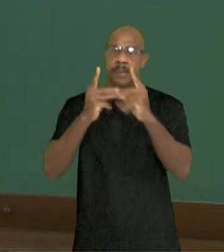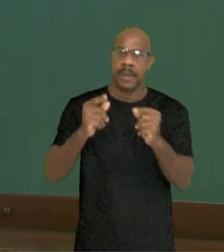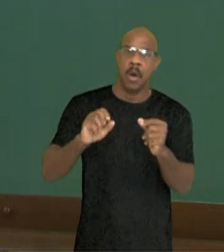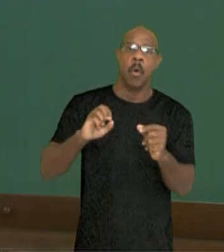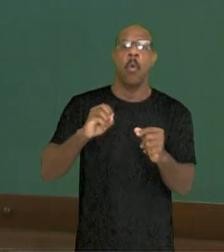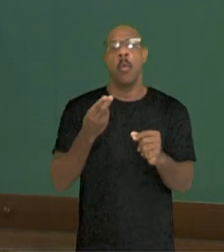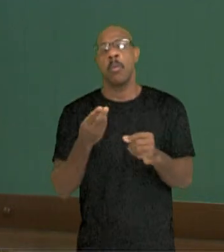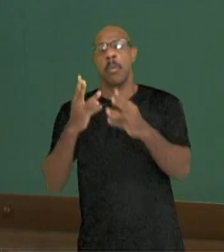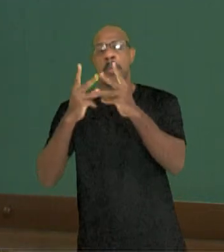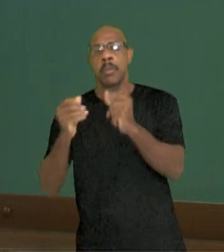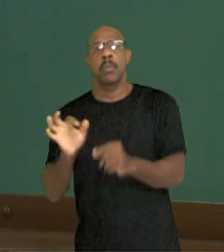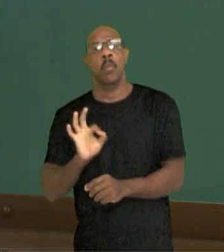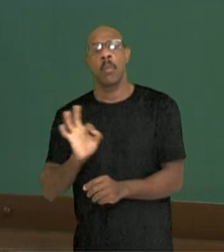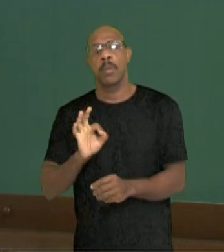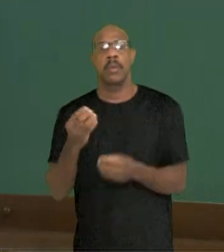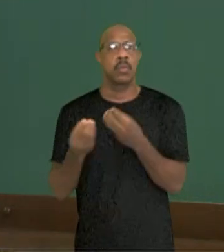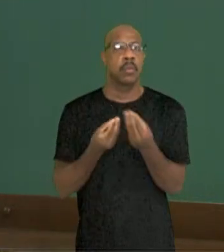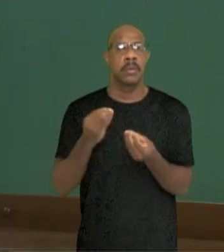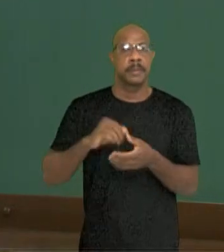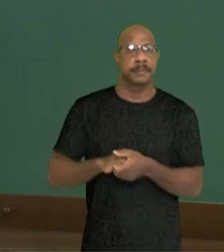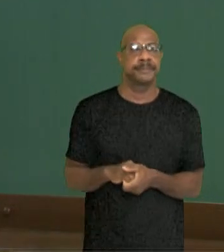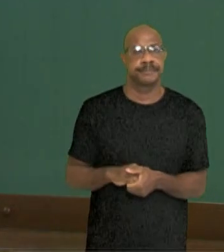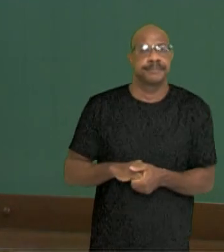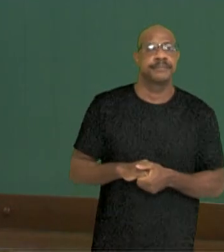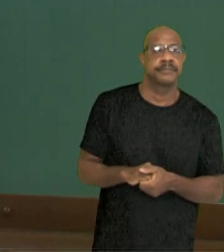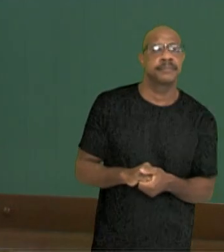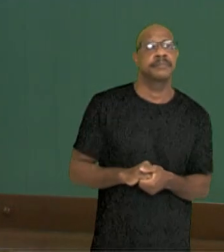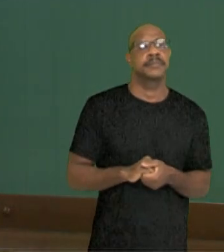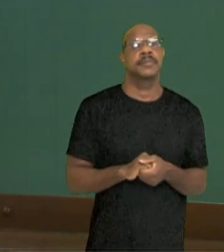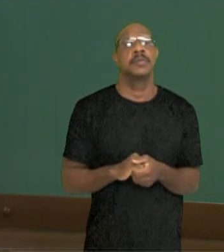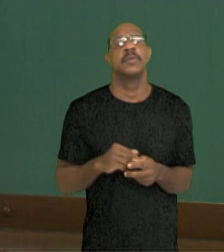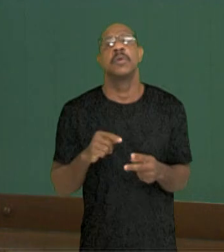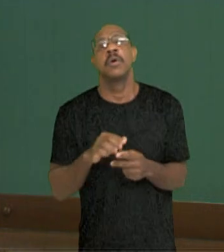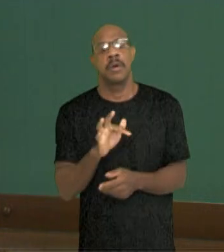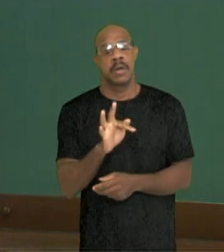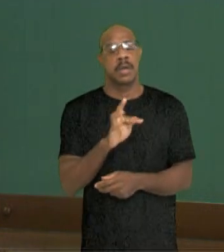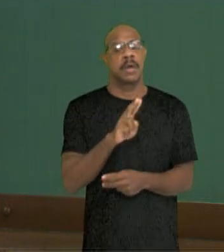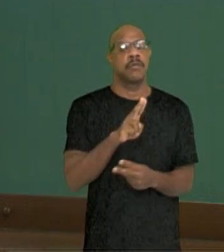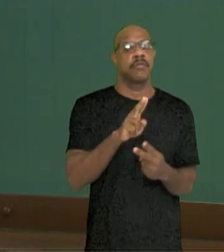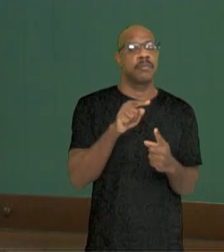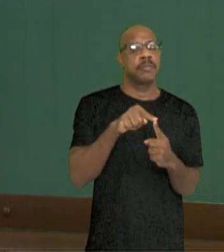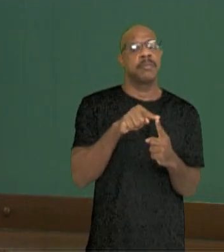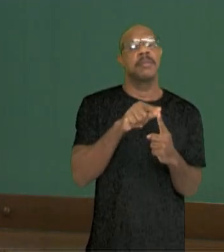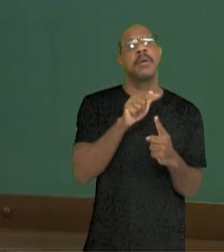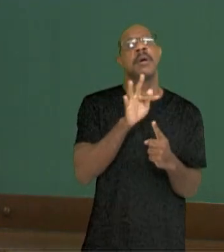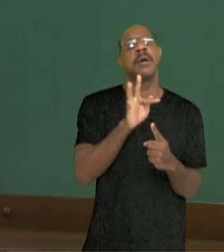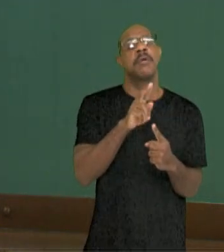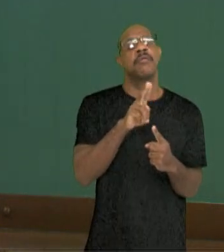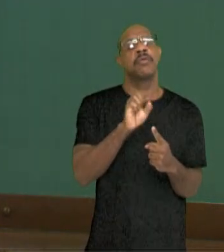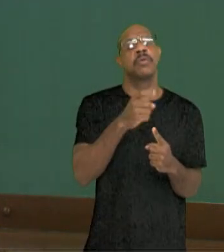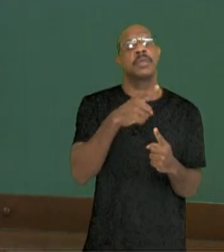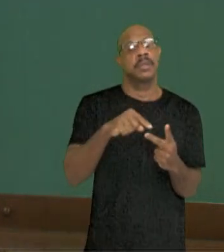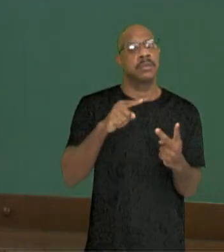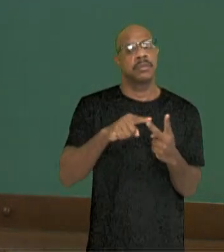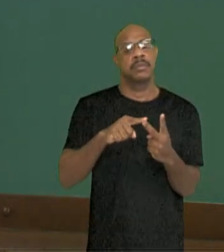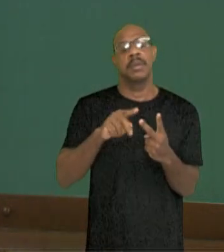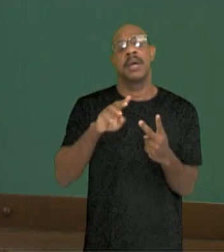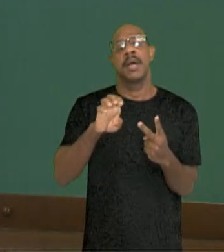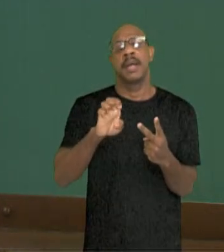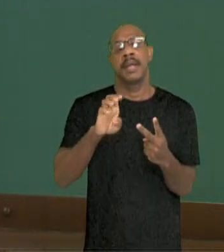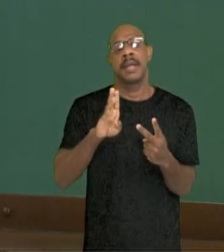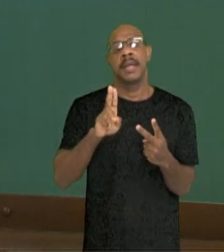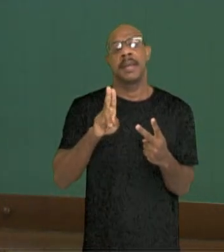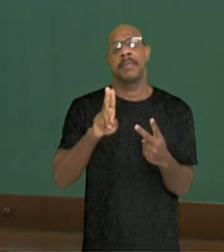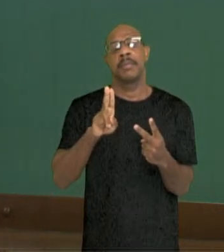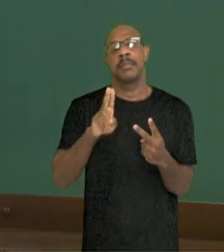tá? O ponto de fusão como de ebulição, ele vai aumentar à medida que aumenta